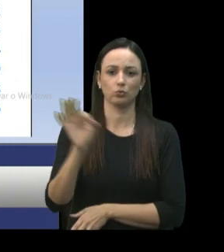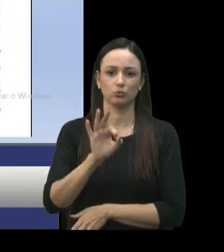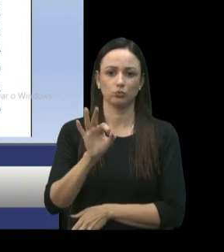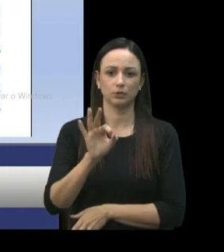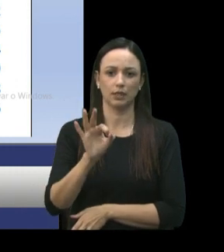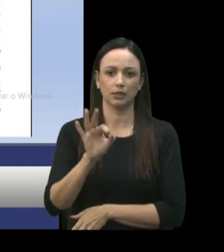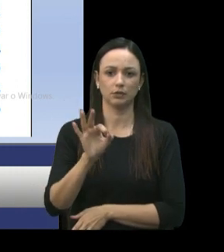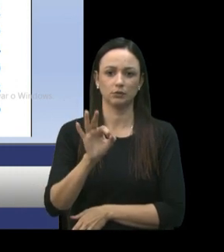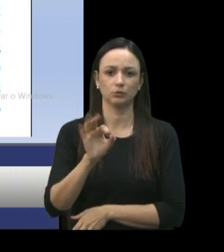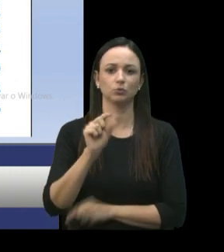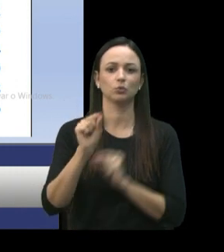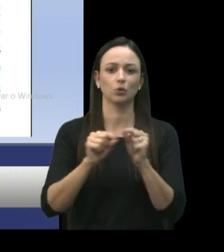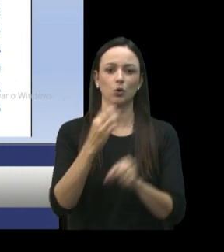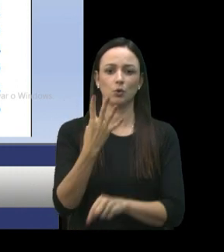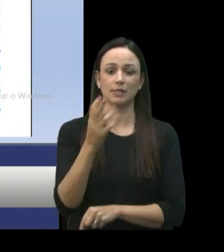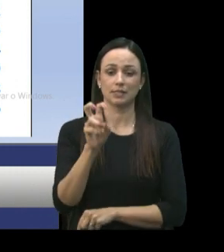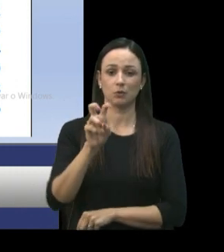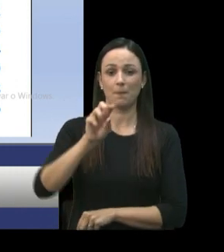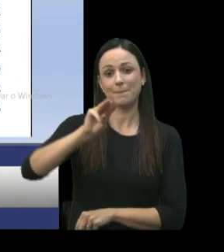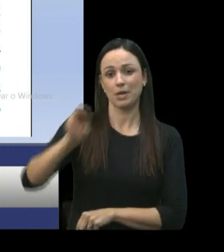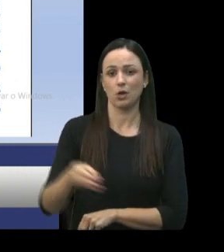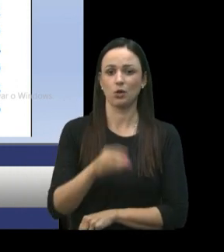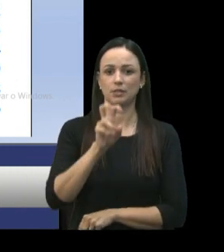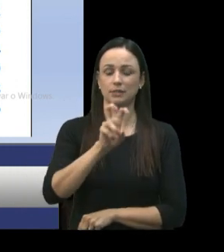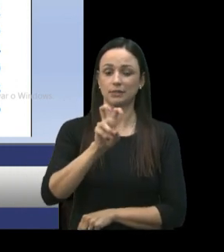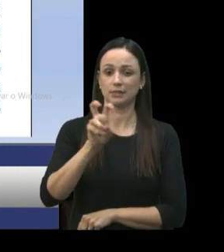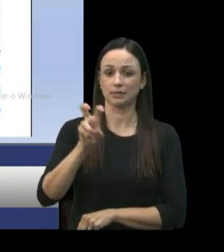6,8%, que corresponde a